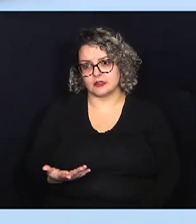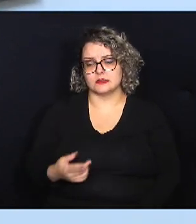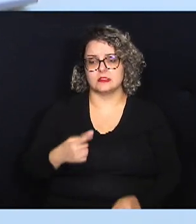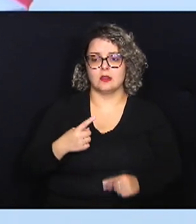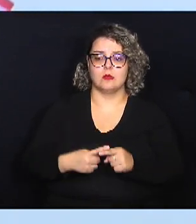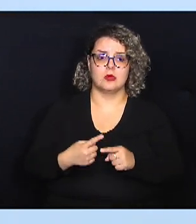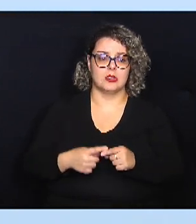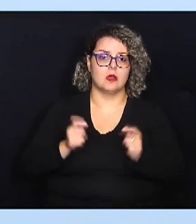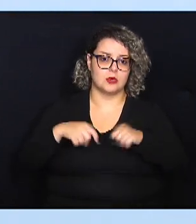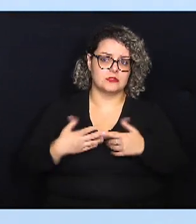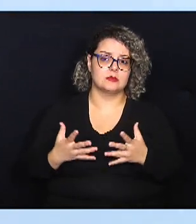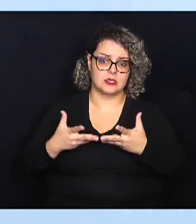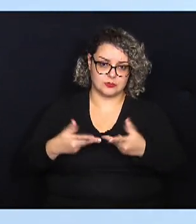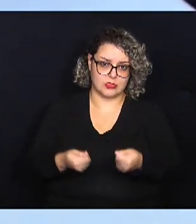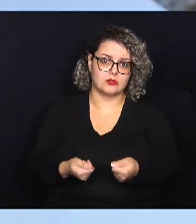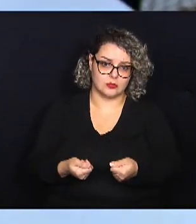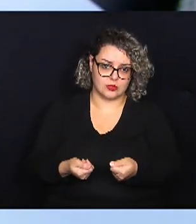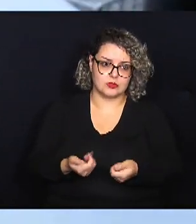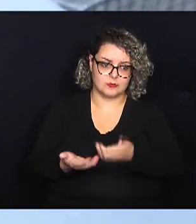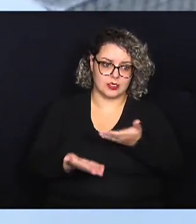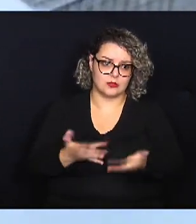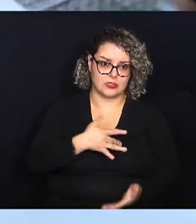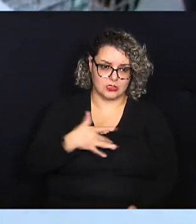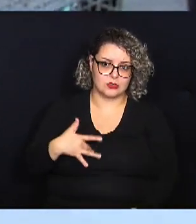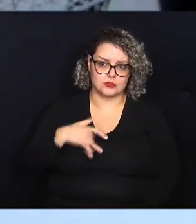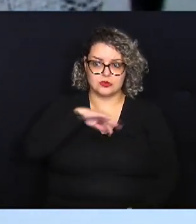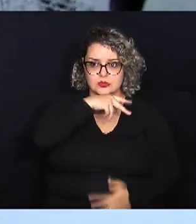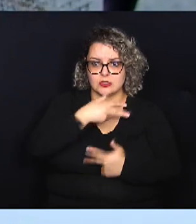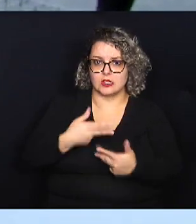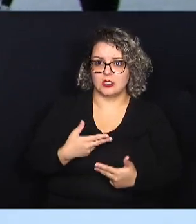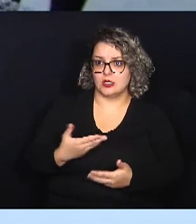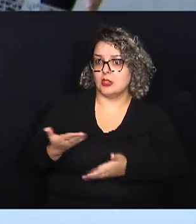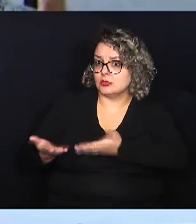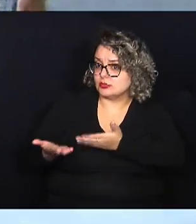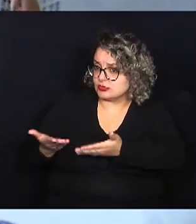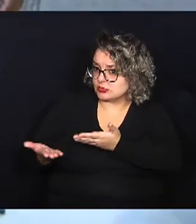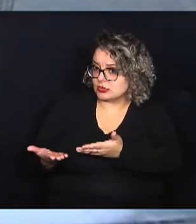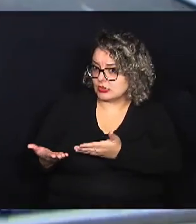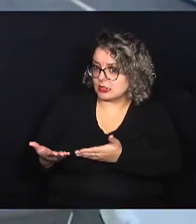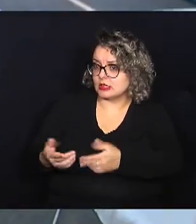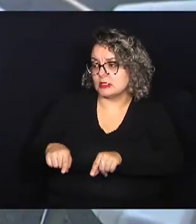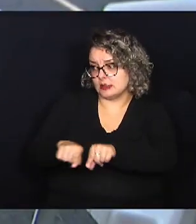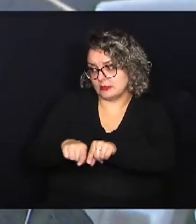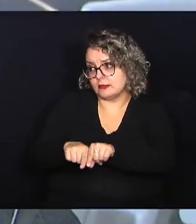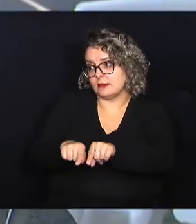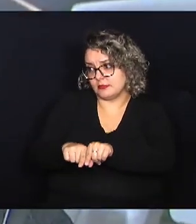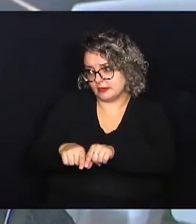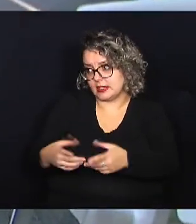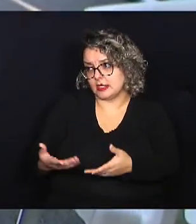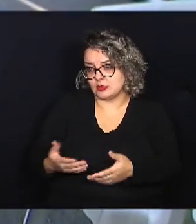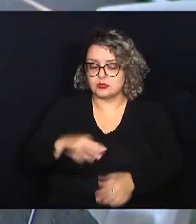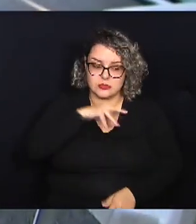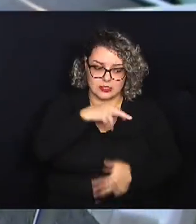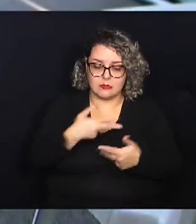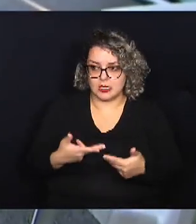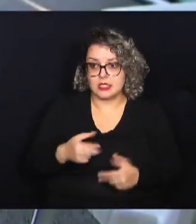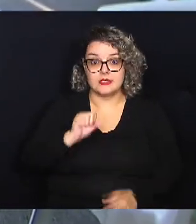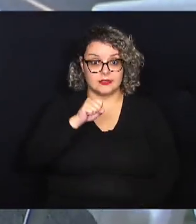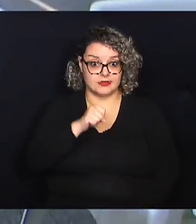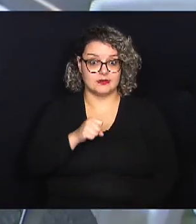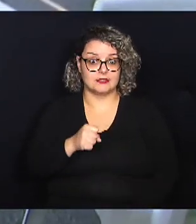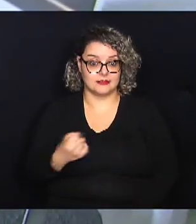possibilidade para todo mundo, né. Porque além de cuidar da sua saúde, tem que cuidar dos animaizinhos também, né? Com certeza, são mais